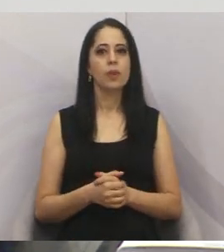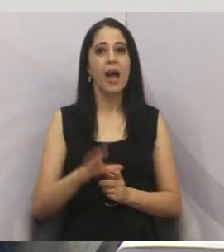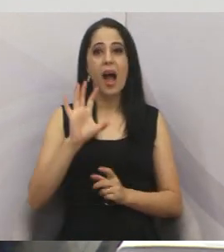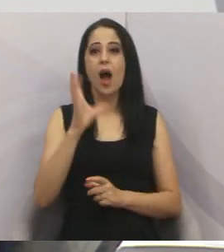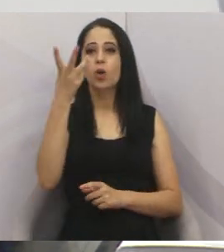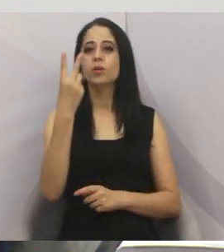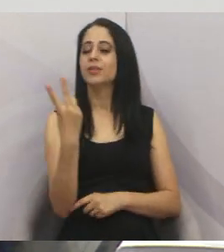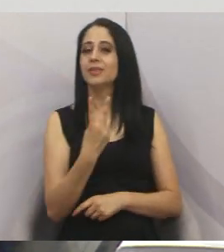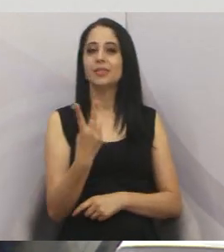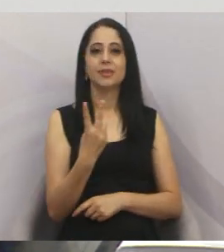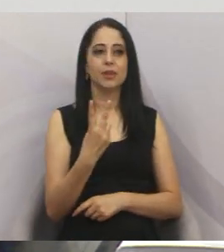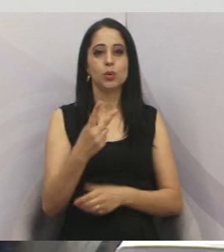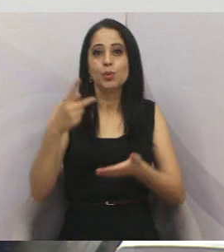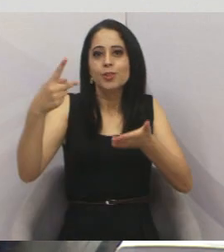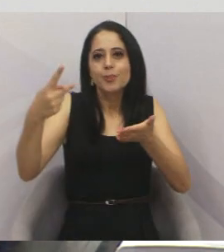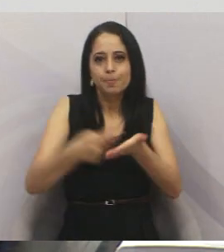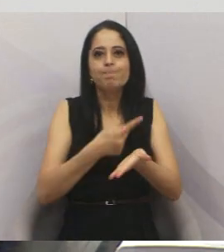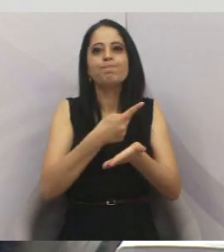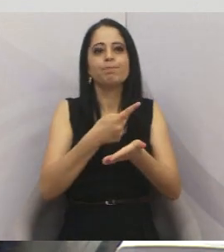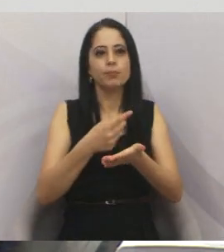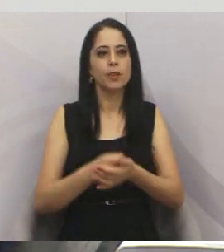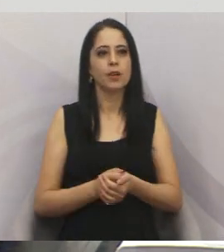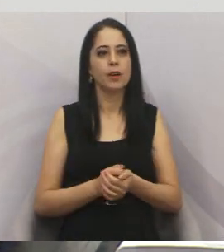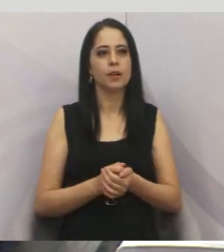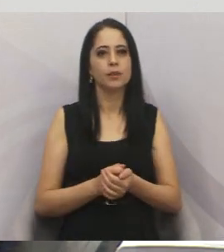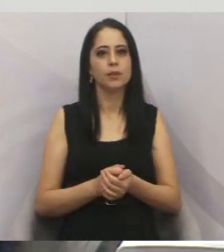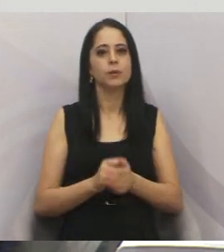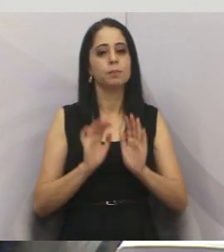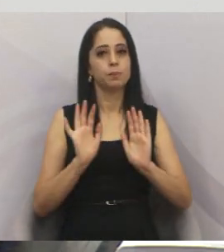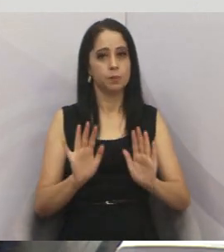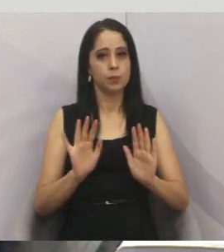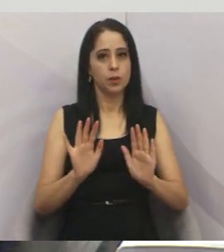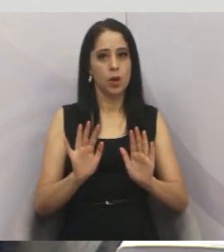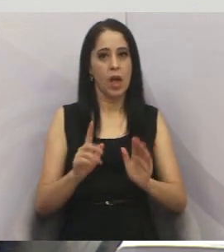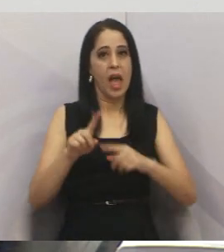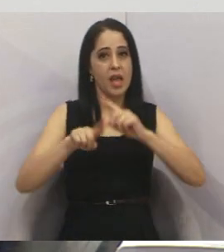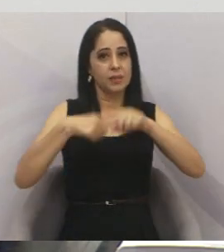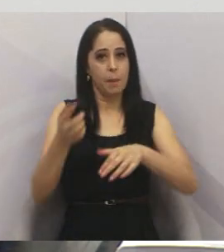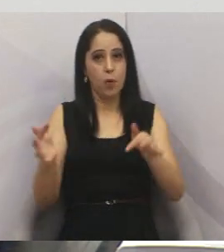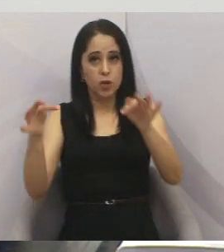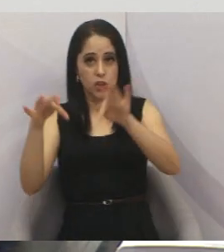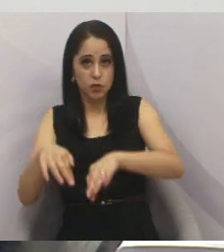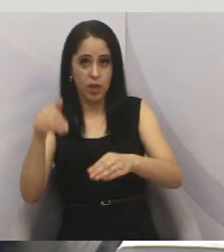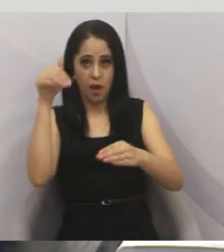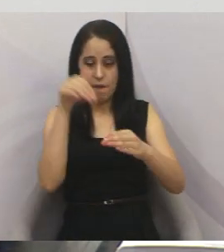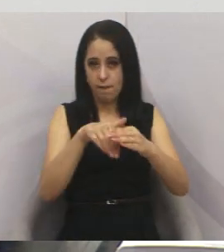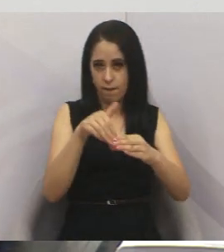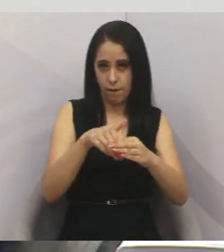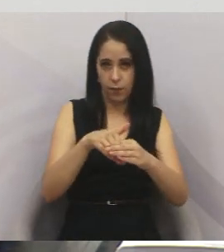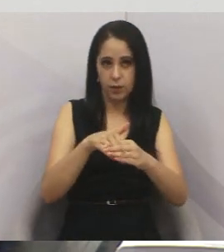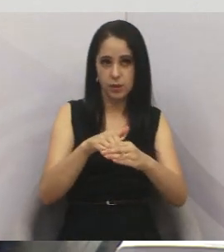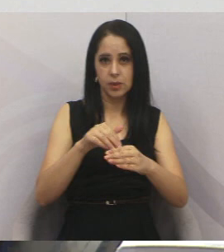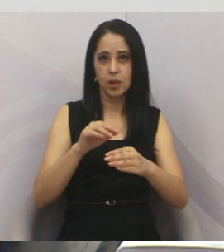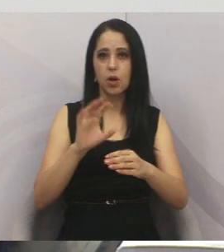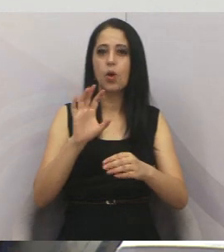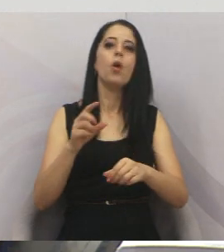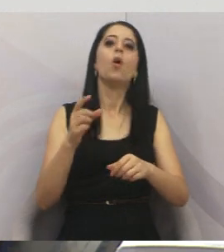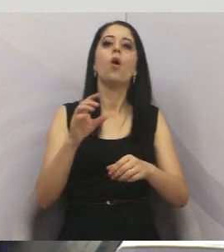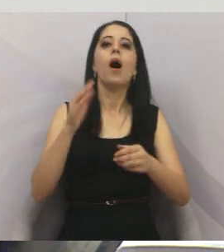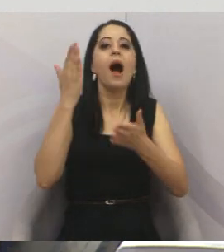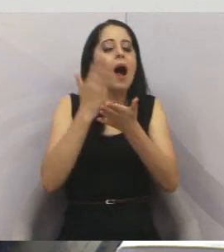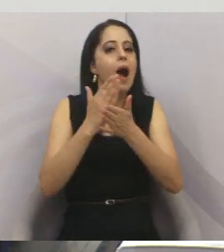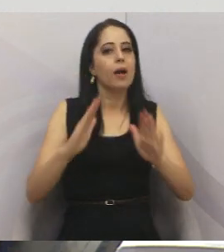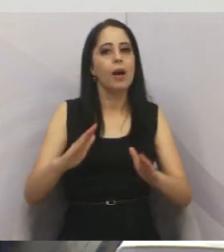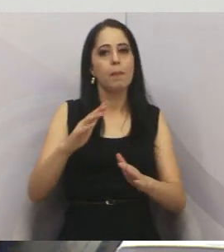ocorrências durante a votação e o ato de término da votação ocorreu às 17 horas em